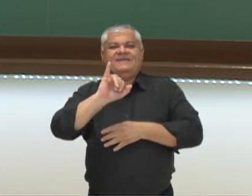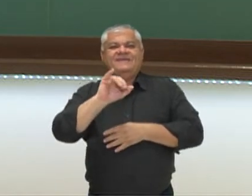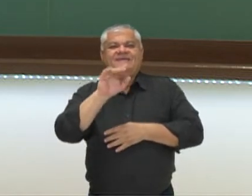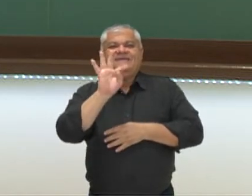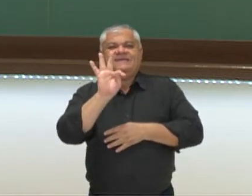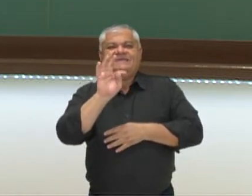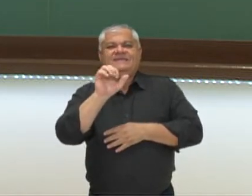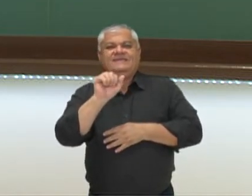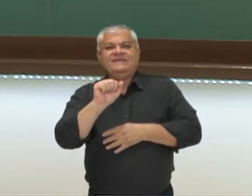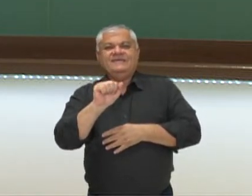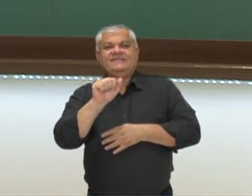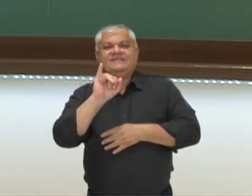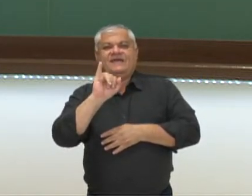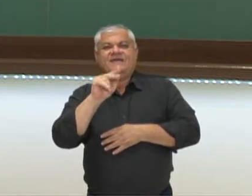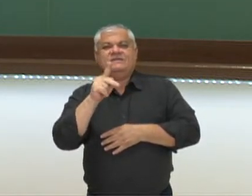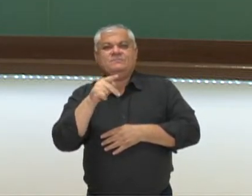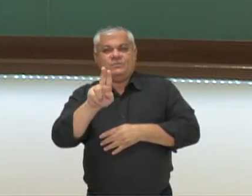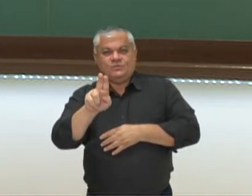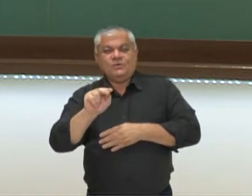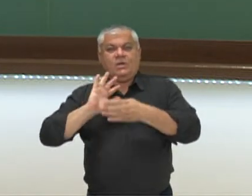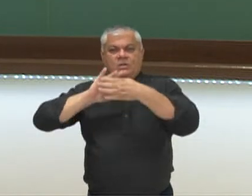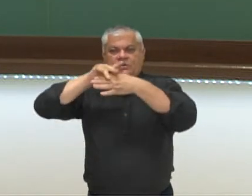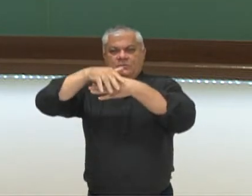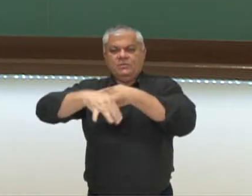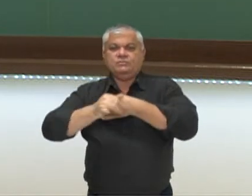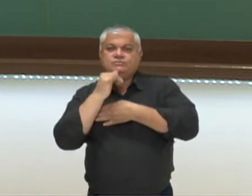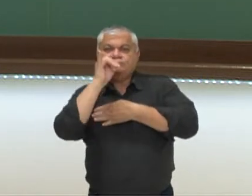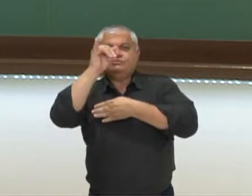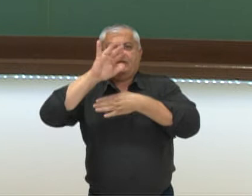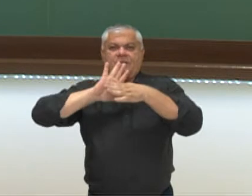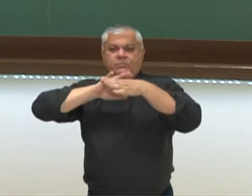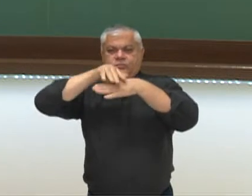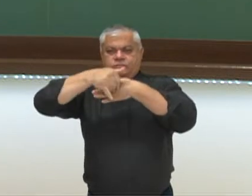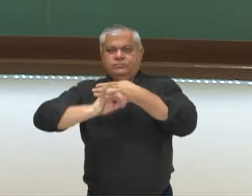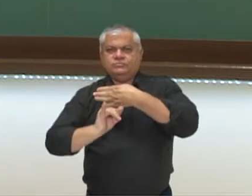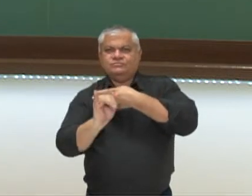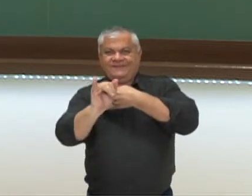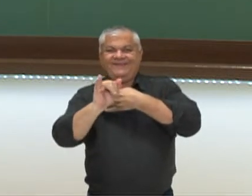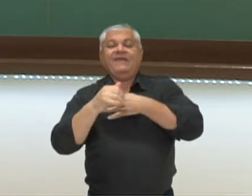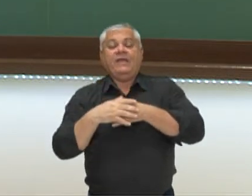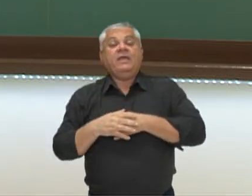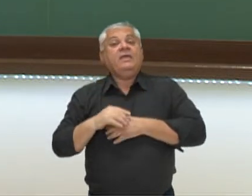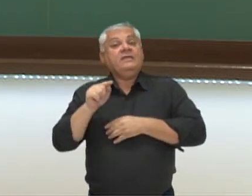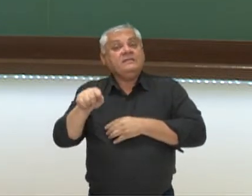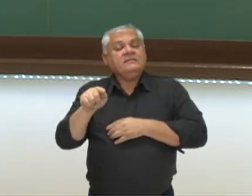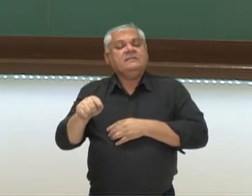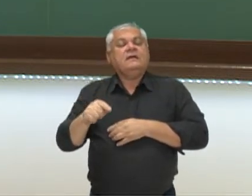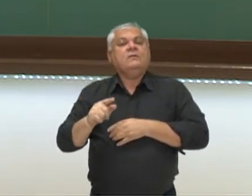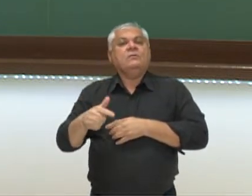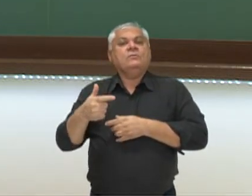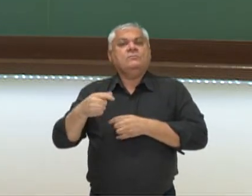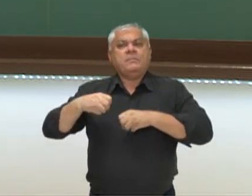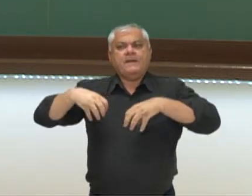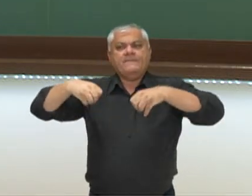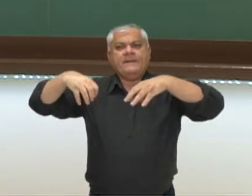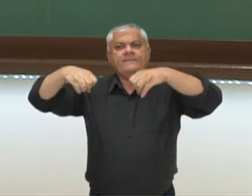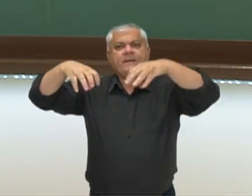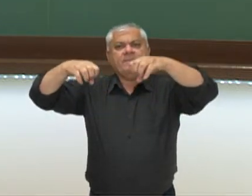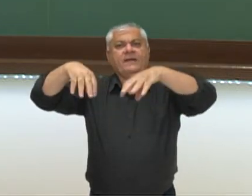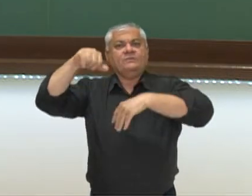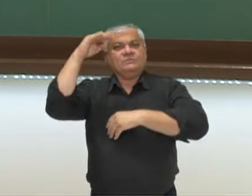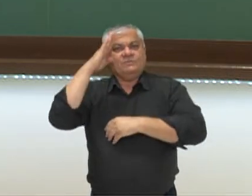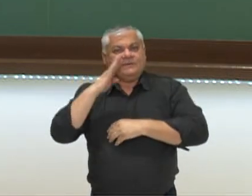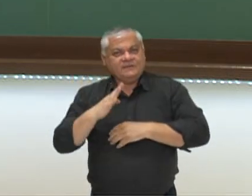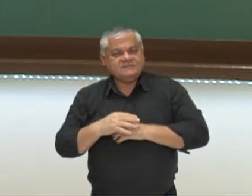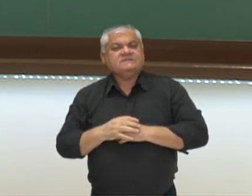pela produção de 20% da energia elétrica consumida no Brasil. Então a gente vai perceber a importância do rio